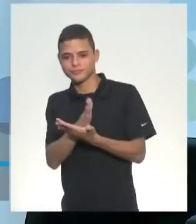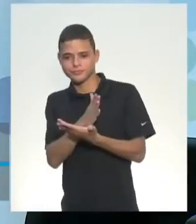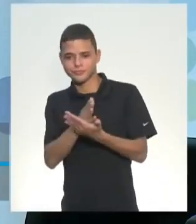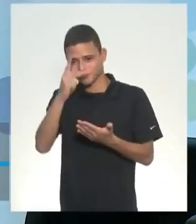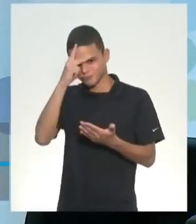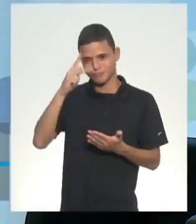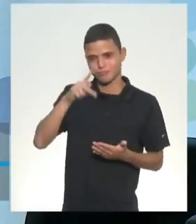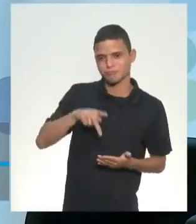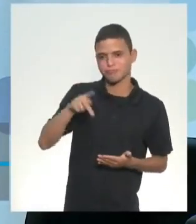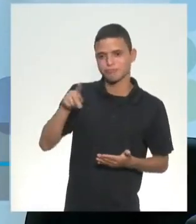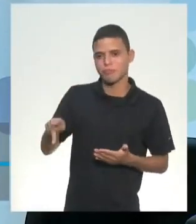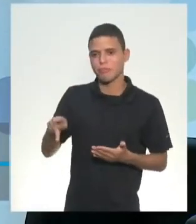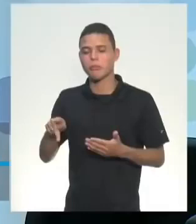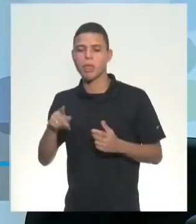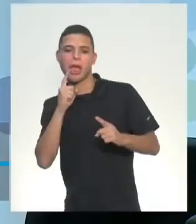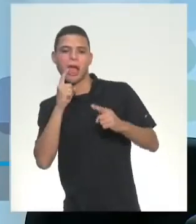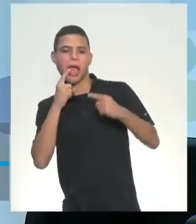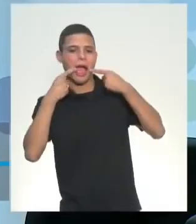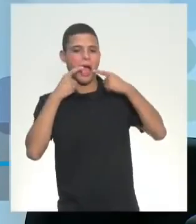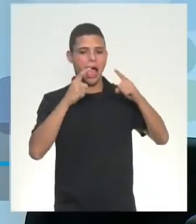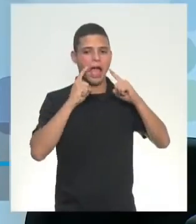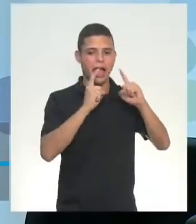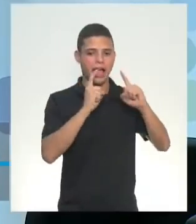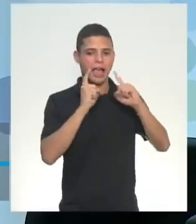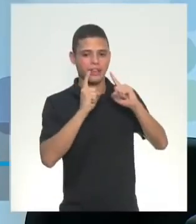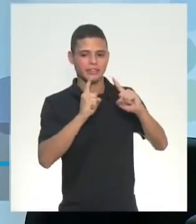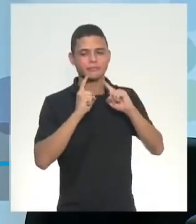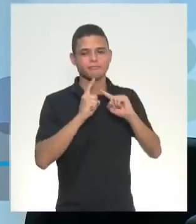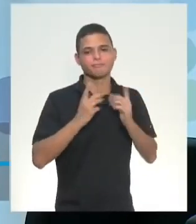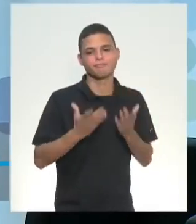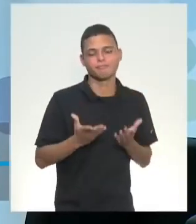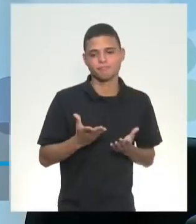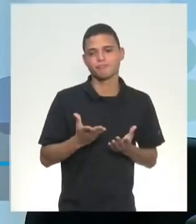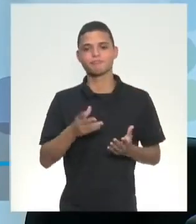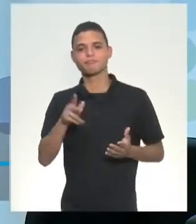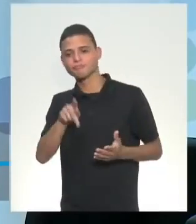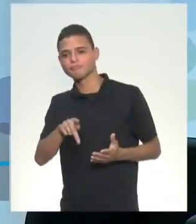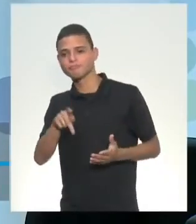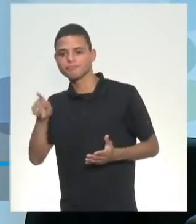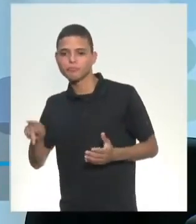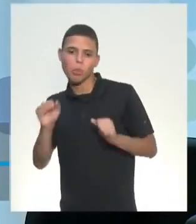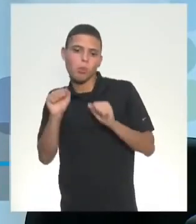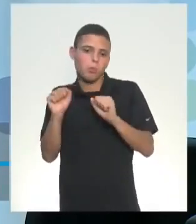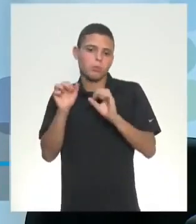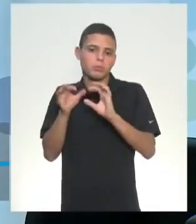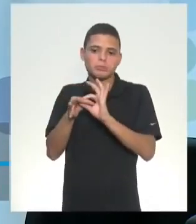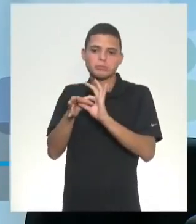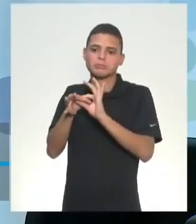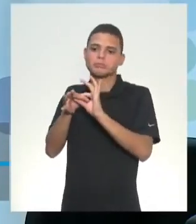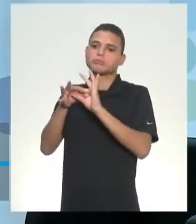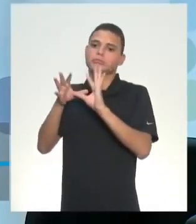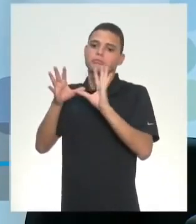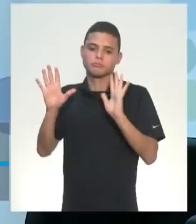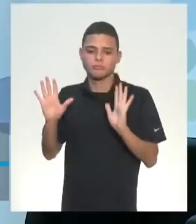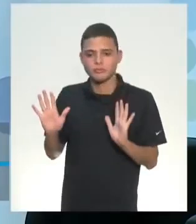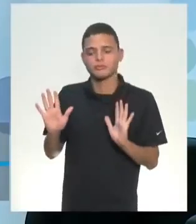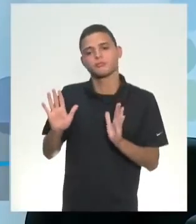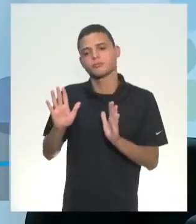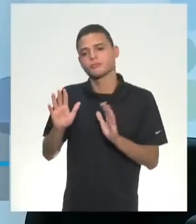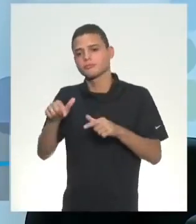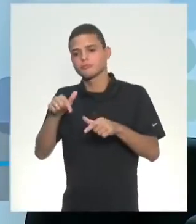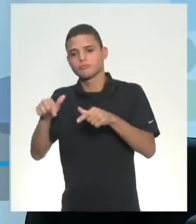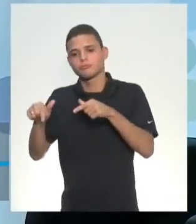muito trecho, não sei o quê. Gente, vocês podem trabalhar, pedir, então, para que os alunos leiam Brás Cubas, né, o